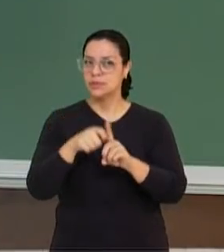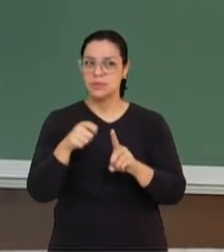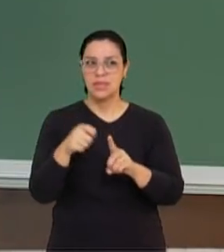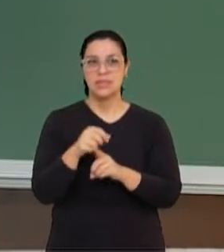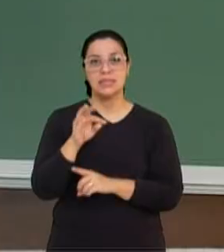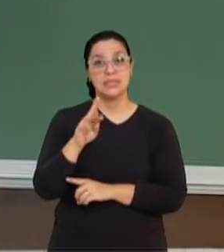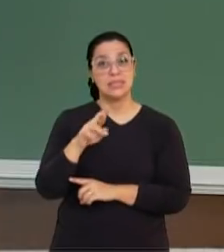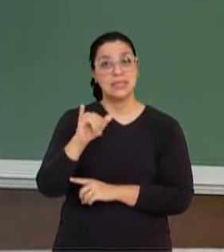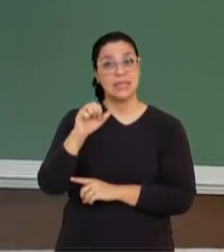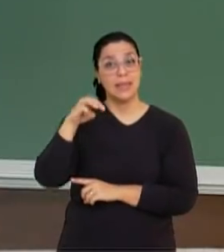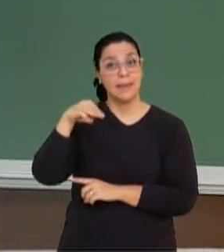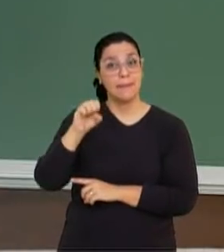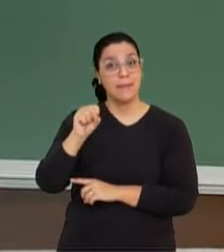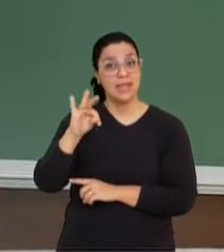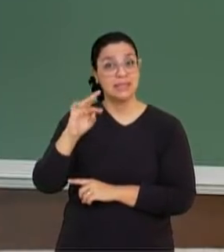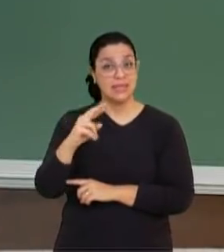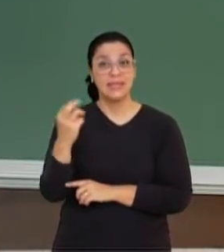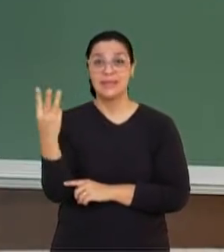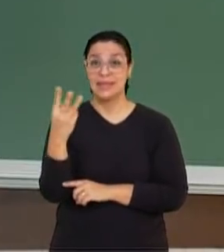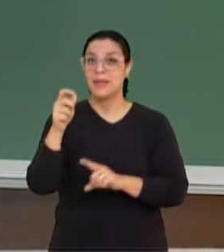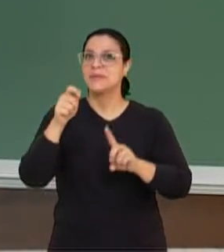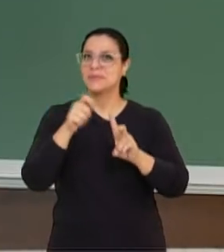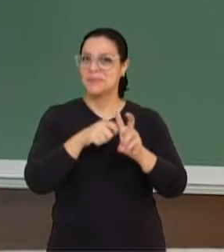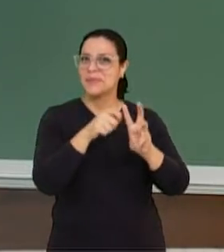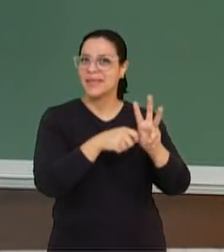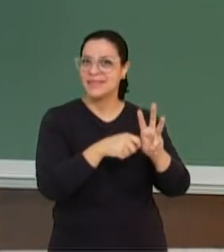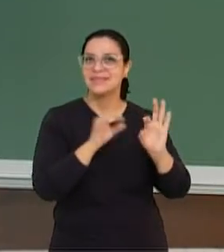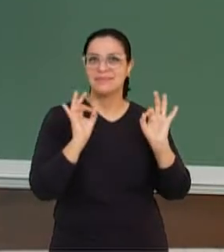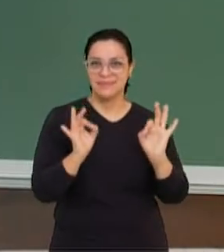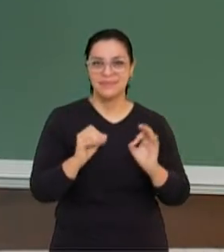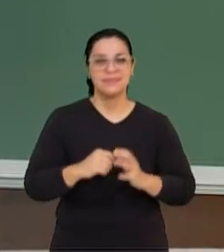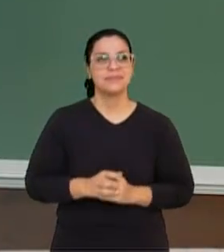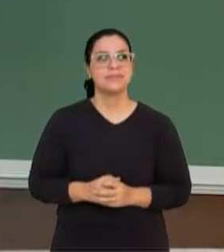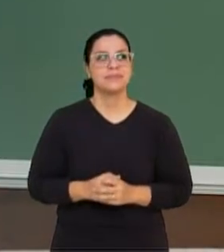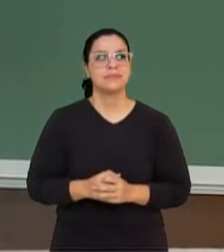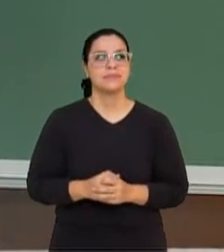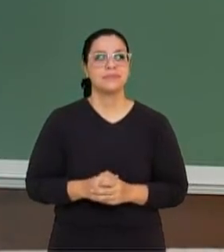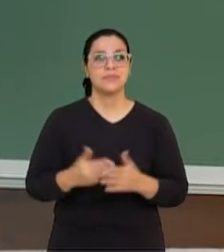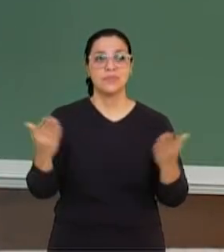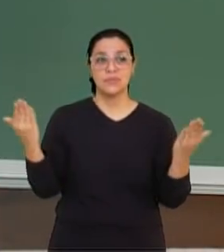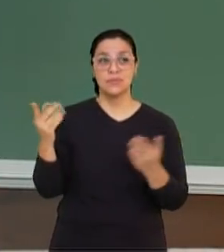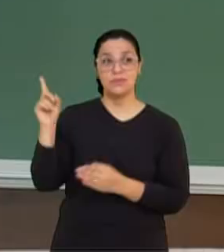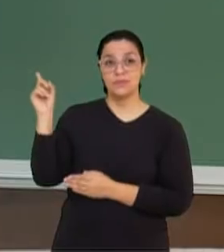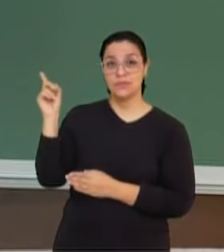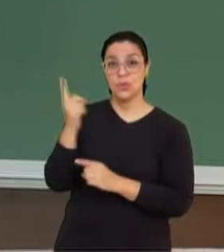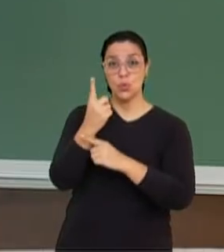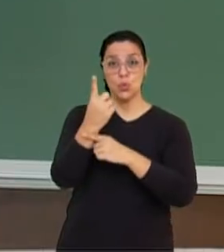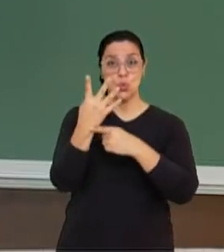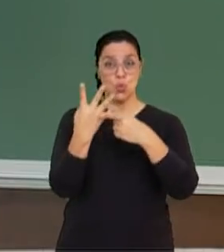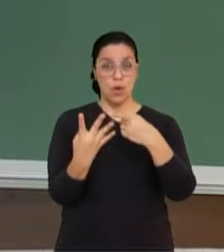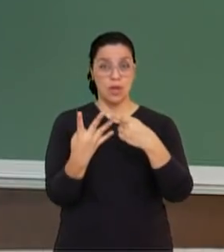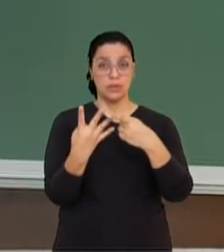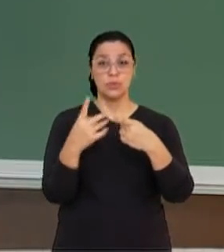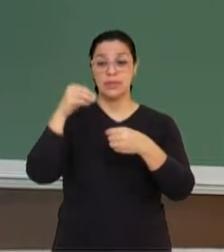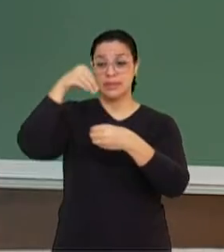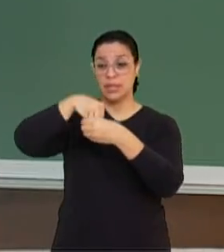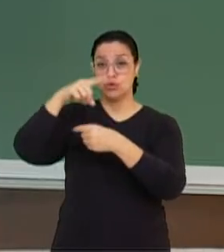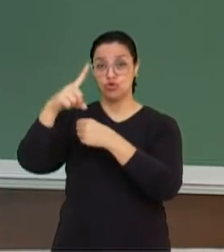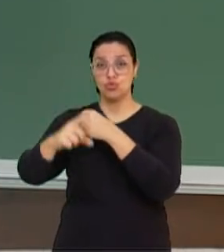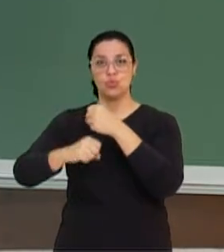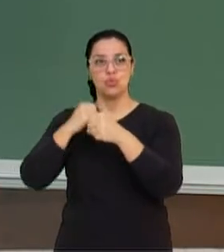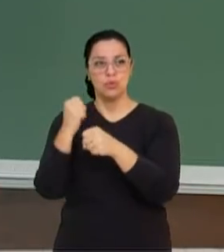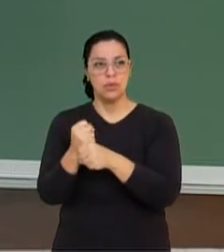E um trimestre são 3 meses, tá bom? E 1/4 de um ano